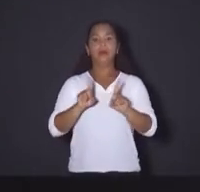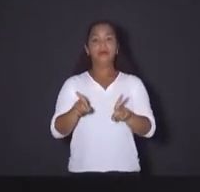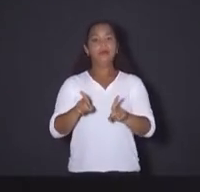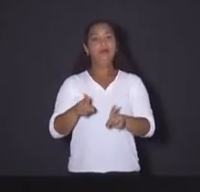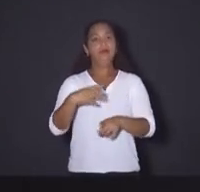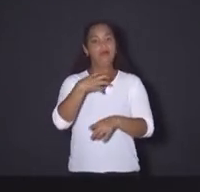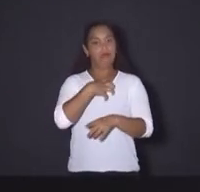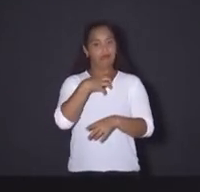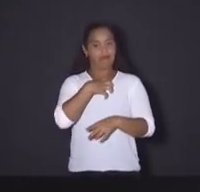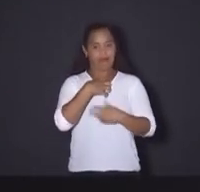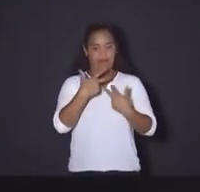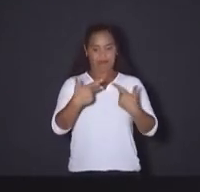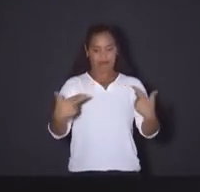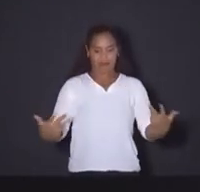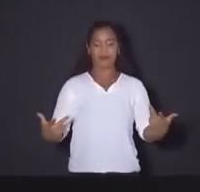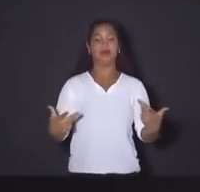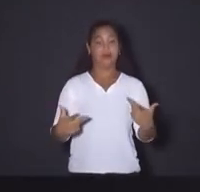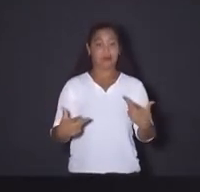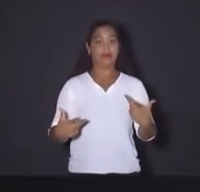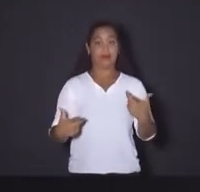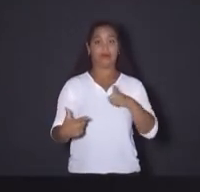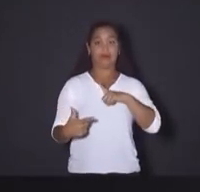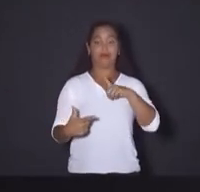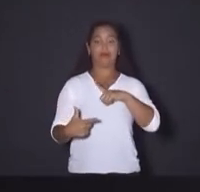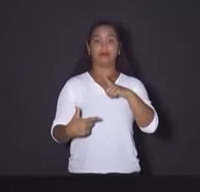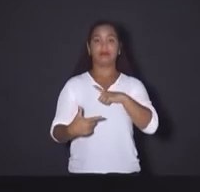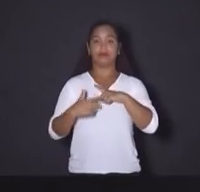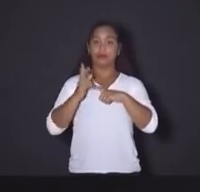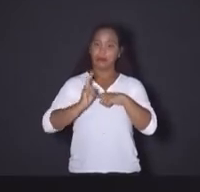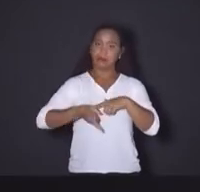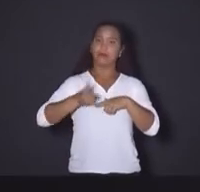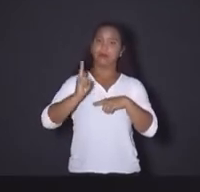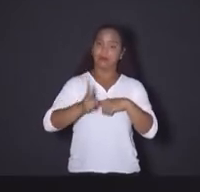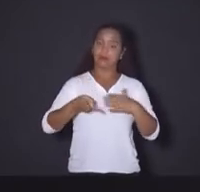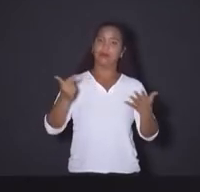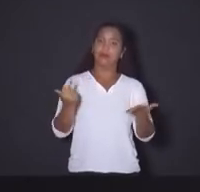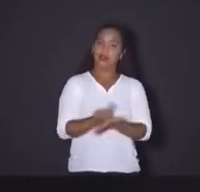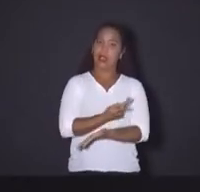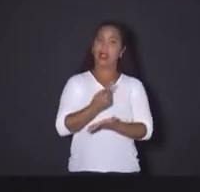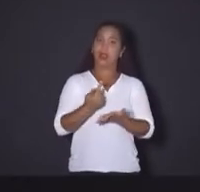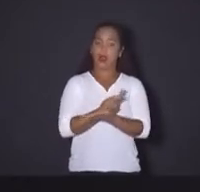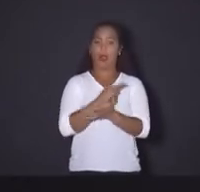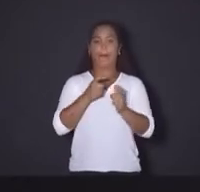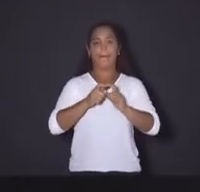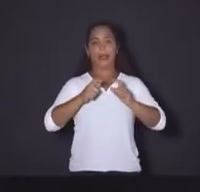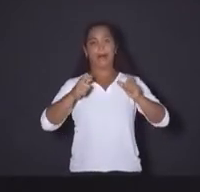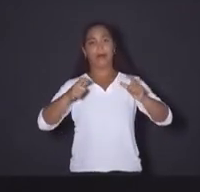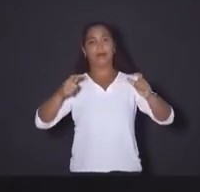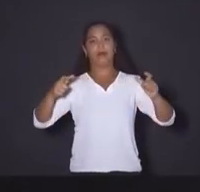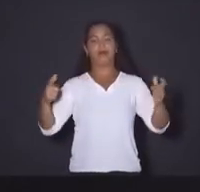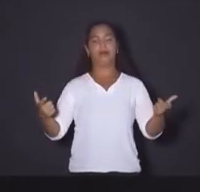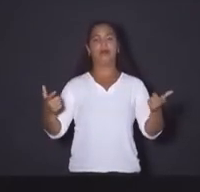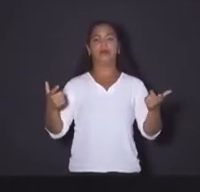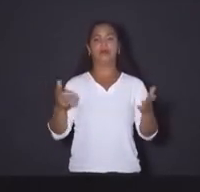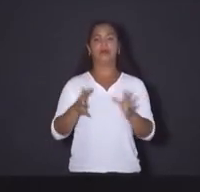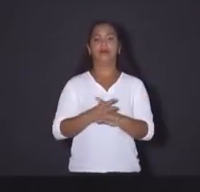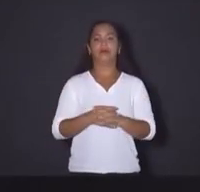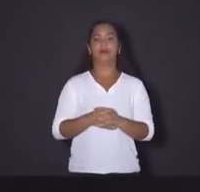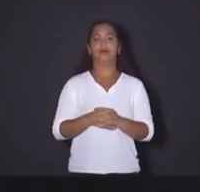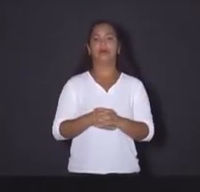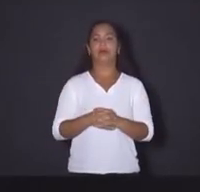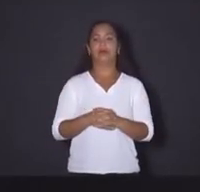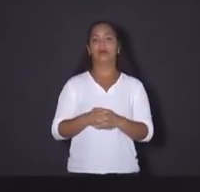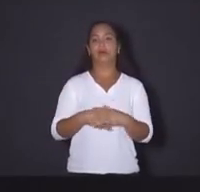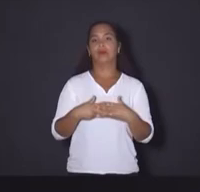racistas com mulheres, elas só continuam acontecendo e aumentam, né? Seja na forma de seja